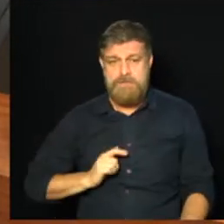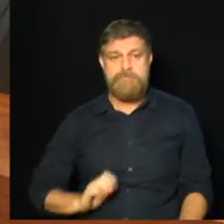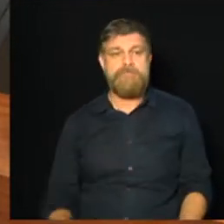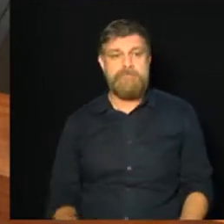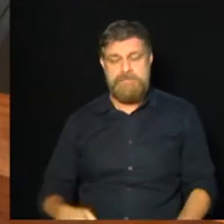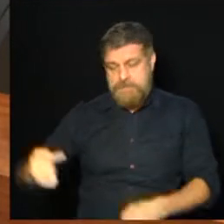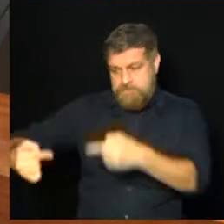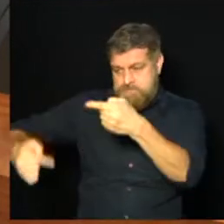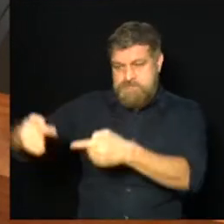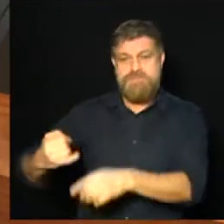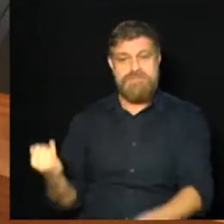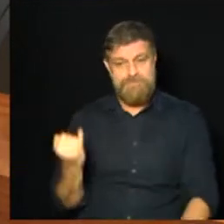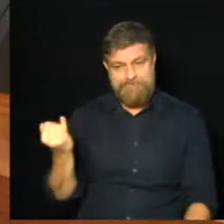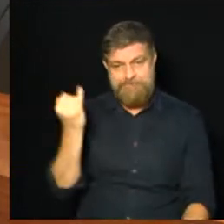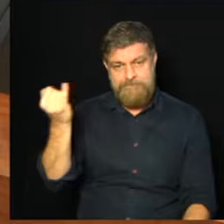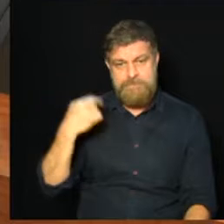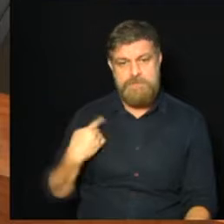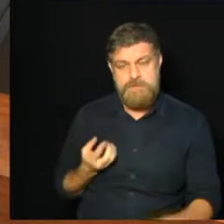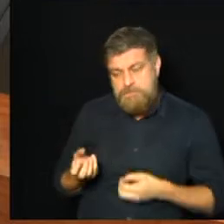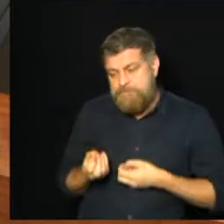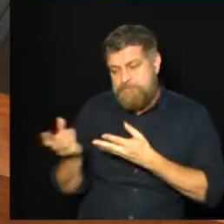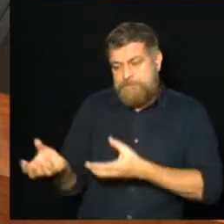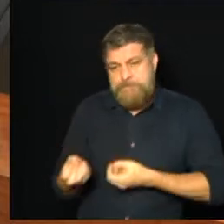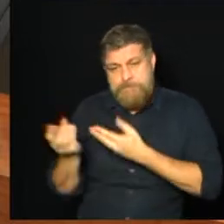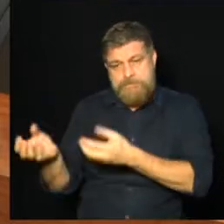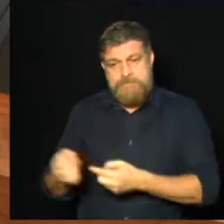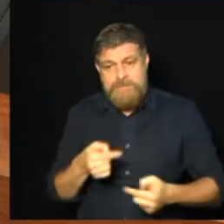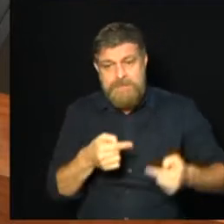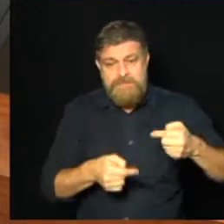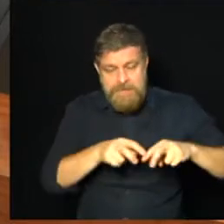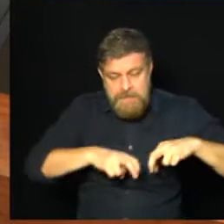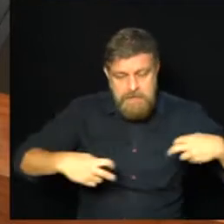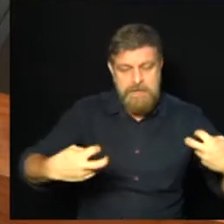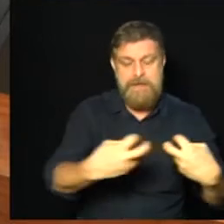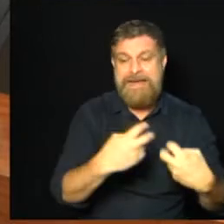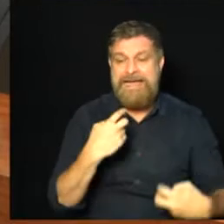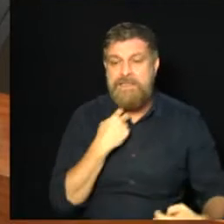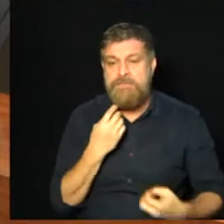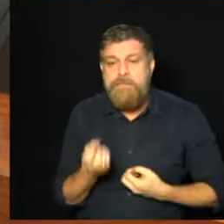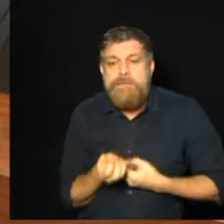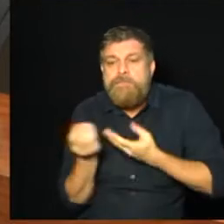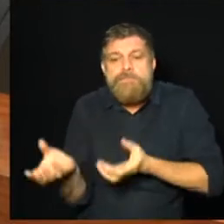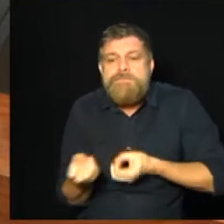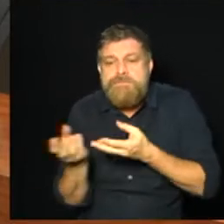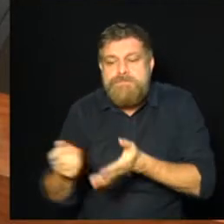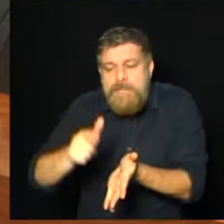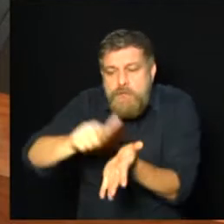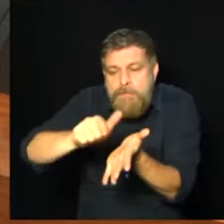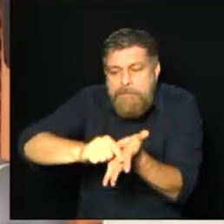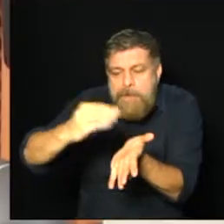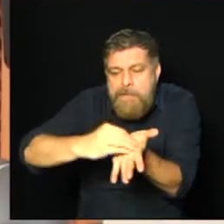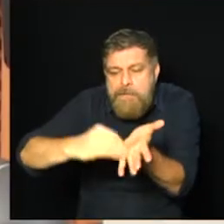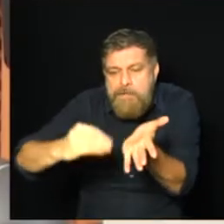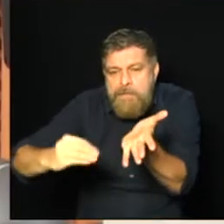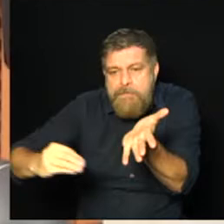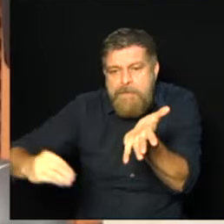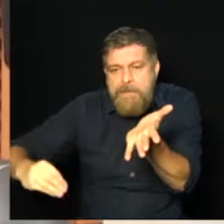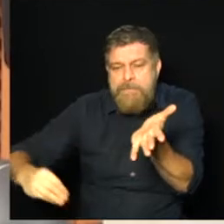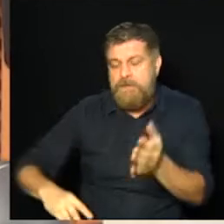para a gente conseguir trazer todos os elementos que a gente discute entre nós, mas que a gente não consegue colocar no papel na hora de fazer um processo